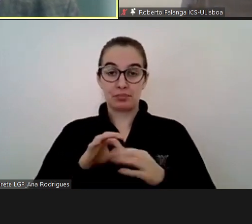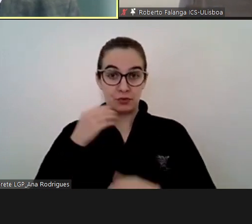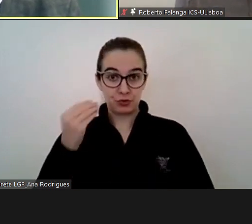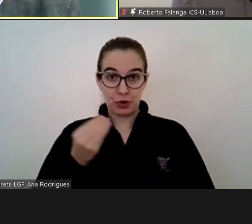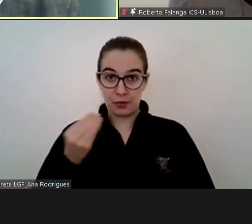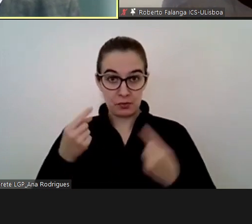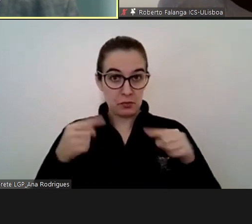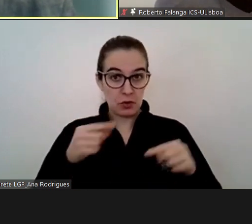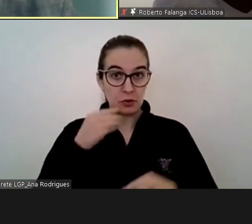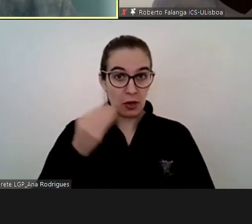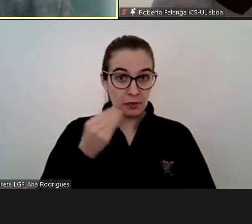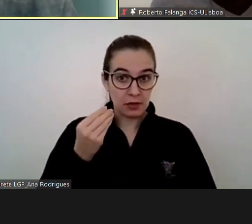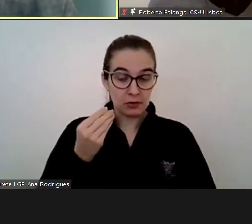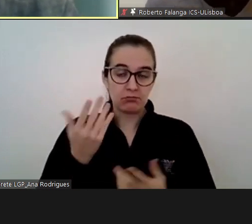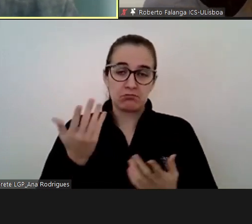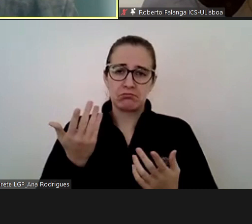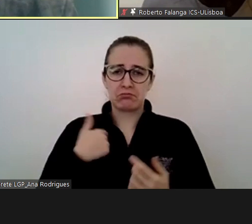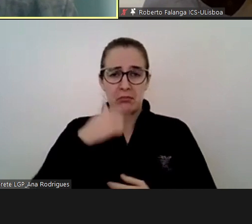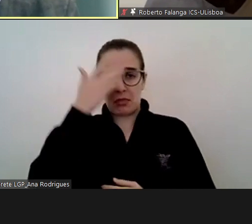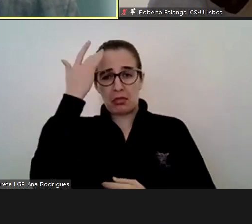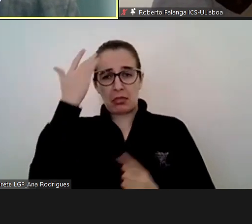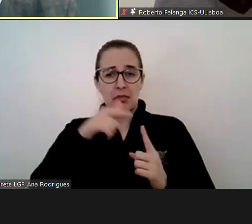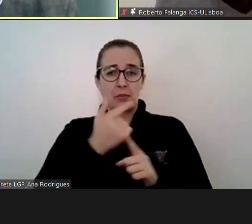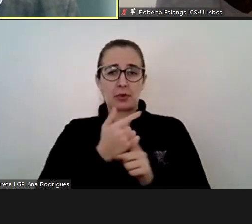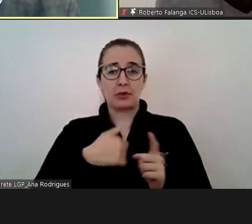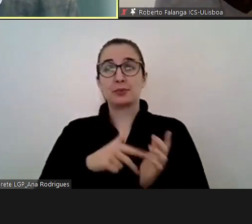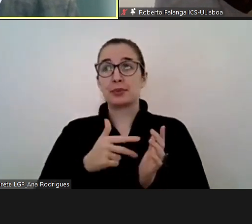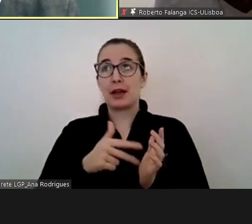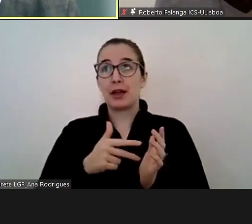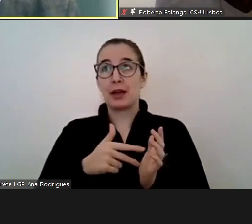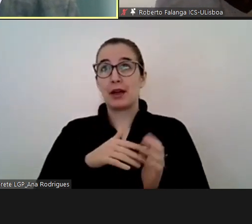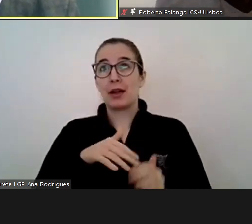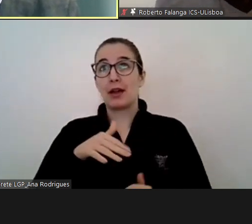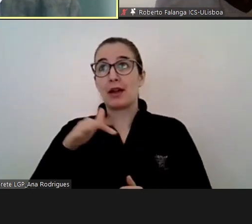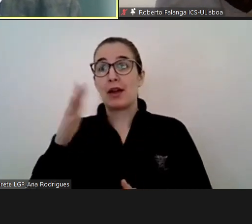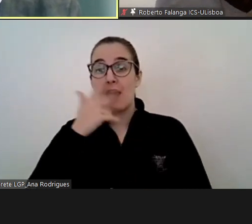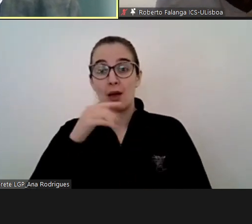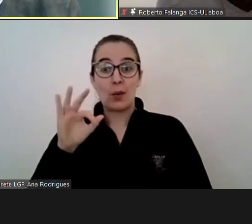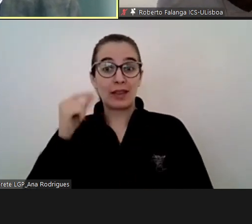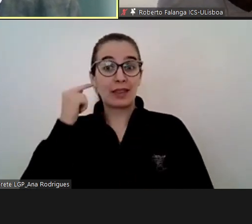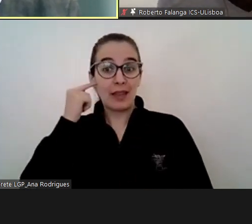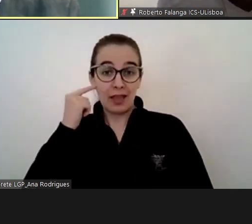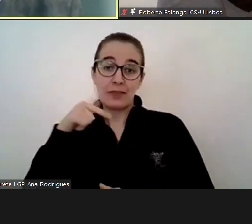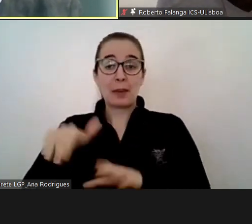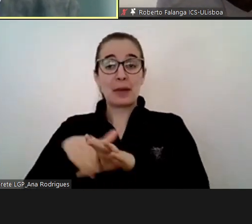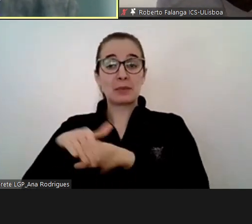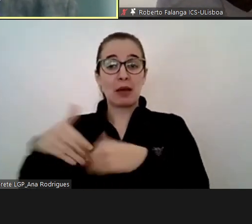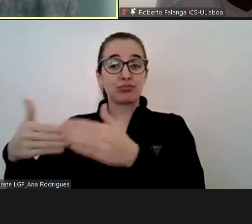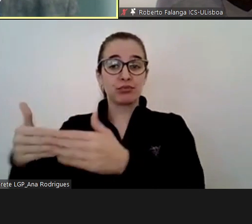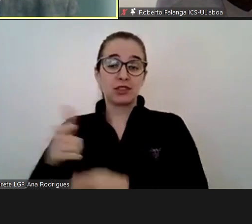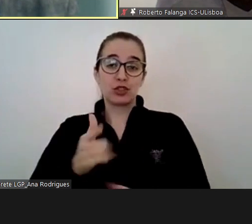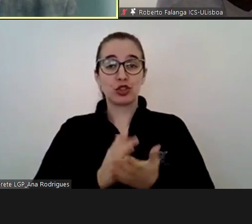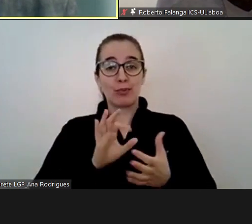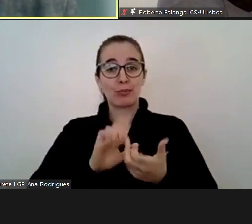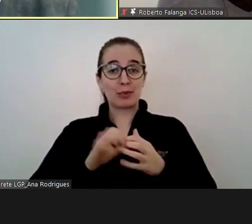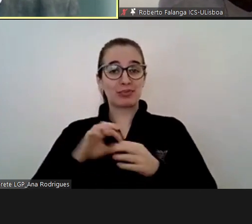juventude, a solução seria óbvia, esperar que essas pessoas cheguem aos 40 anos e começam a participar como os outros. E, portanto, seria um problema de gerações. Mas eu acho